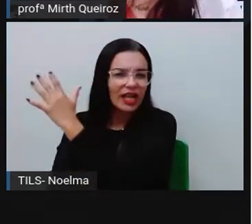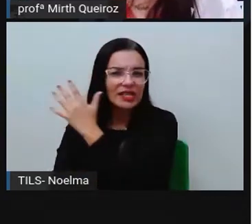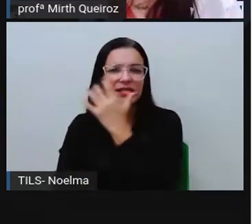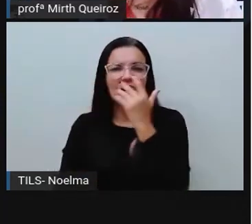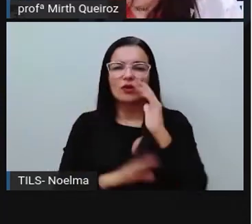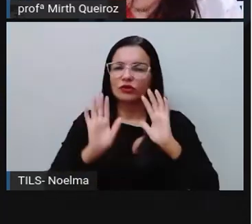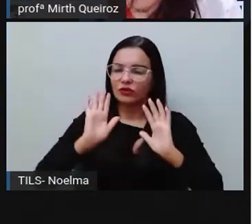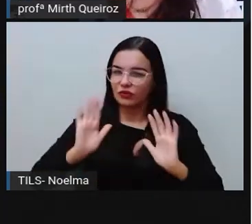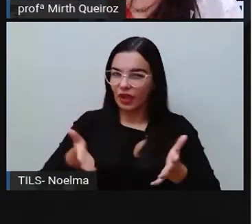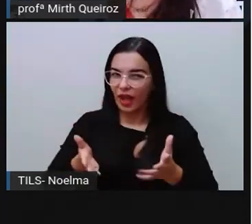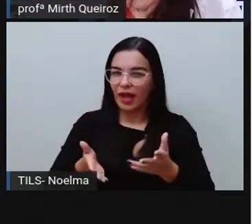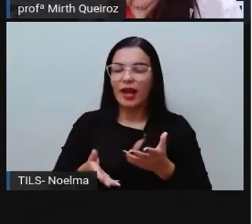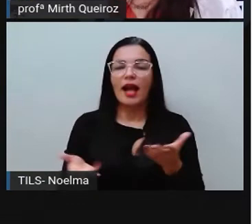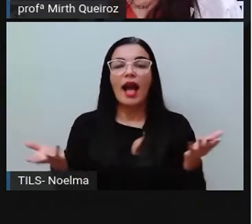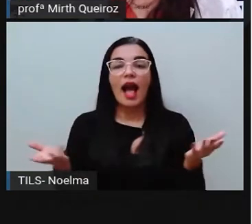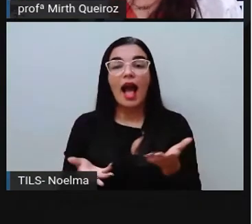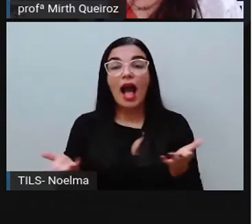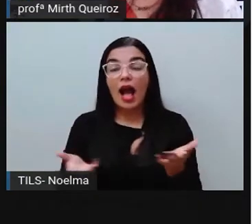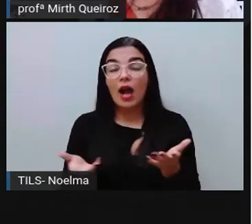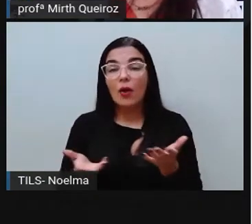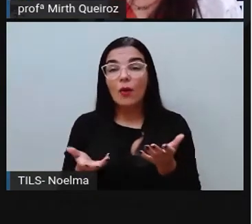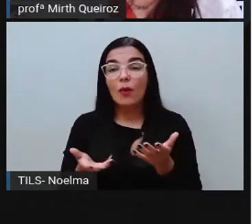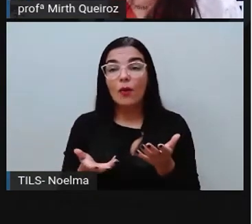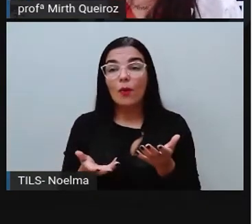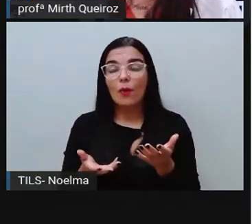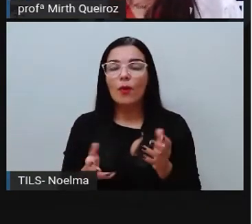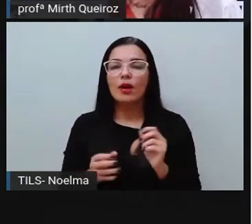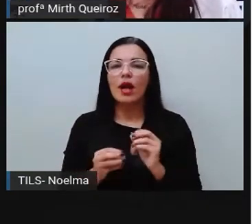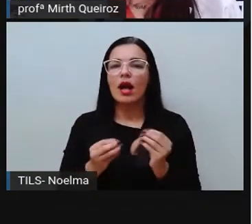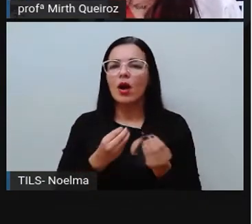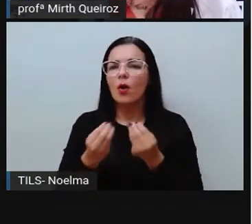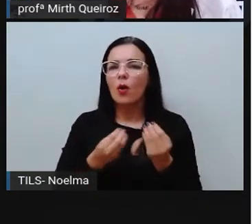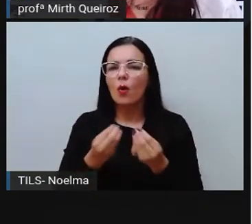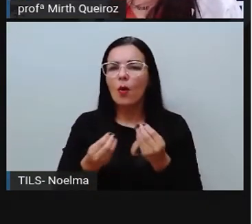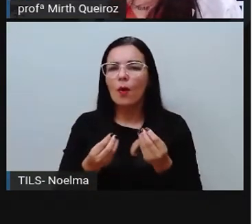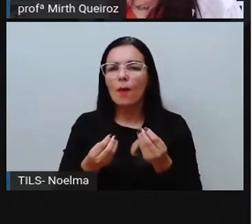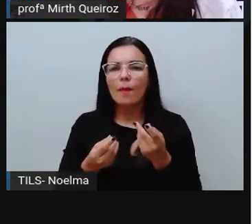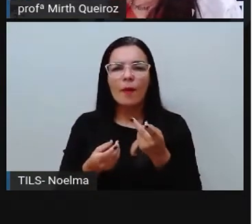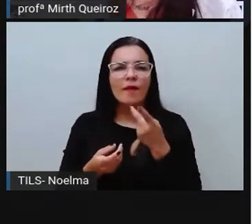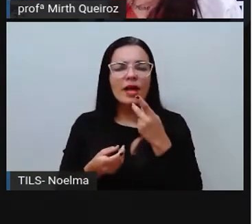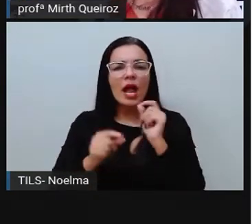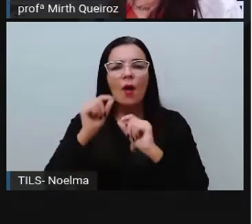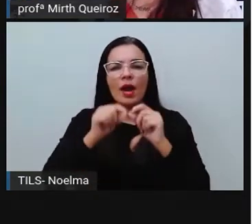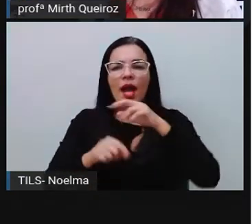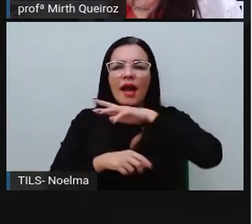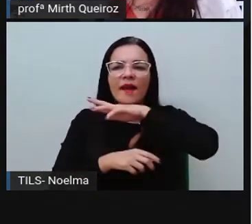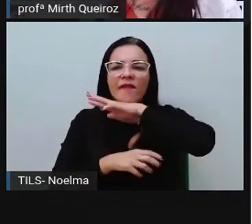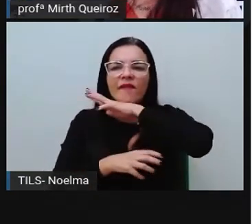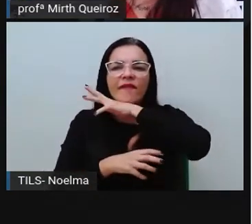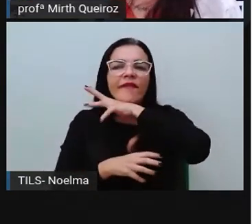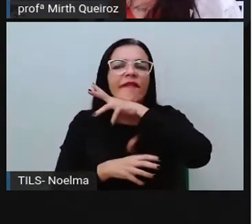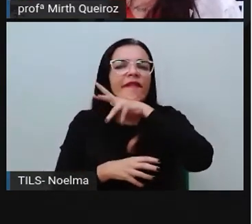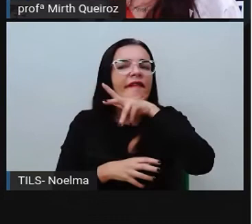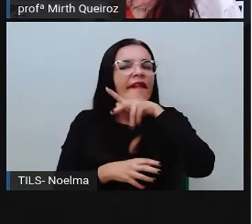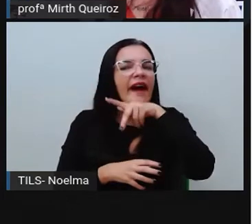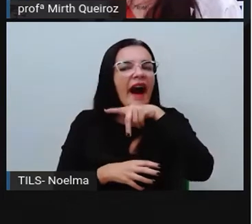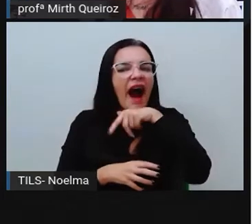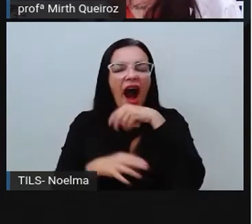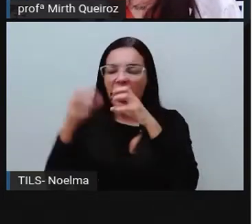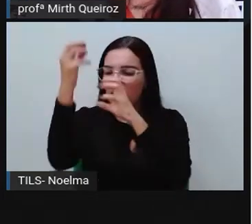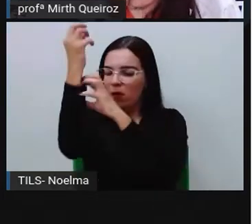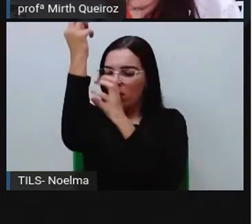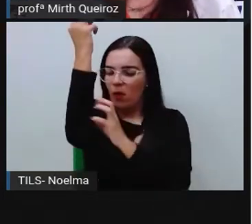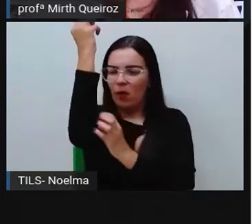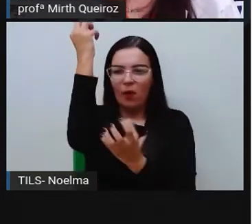são as plantas, né? A vegetação desse bioma. Nós vamos falar agora sobre a fauna da Caatinga.